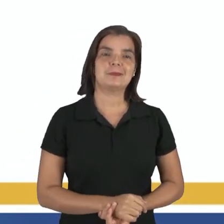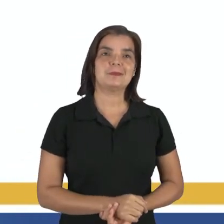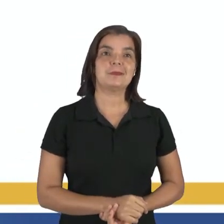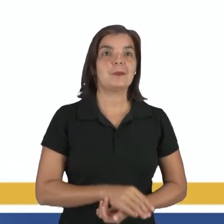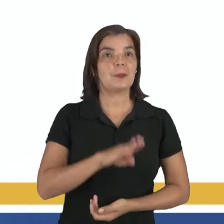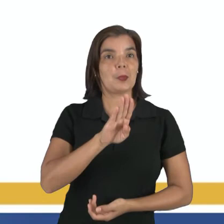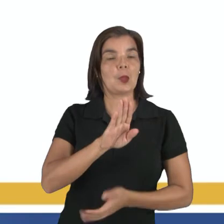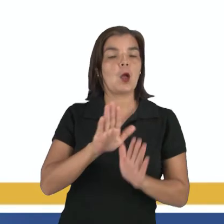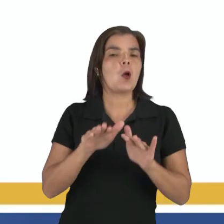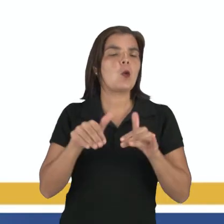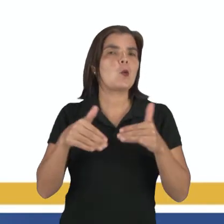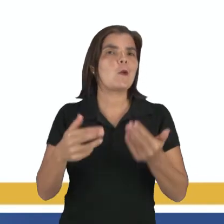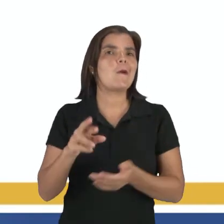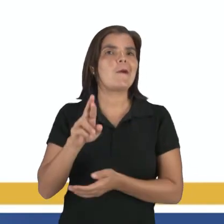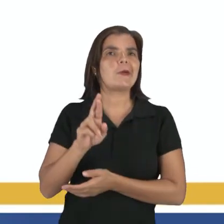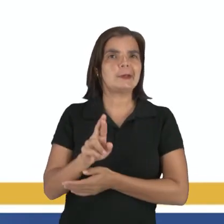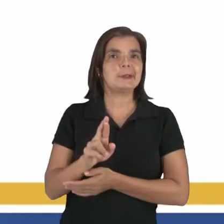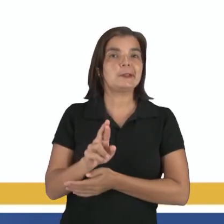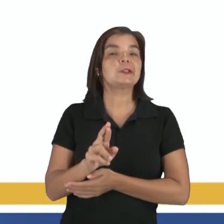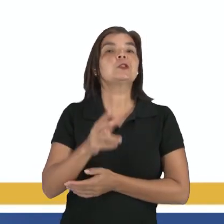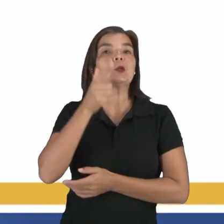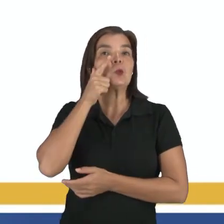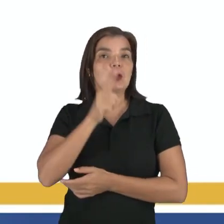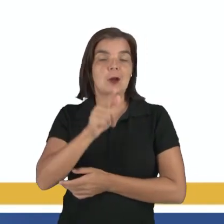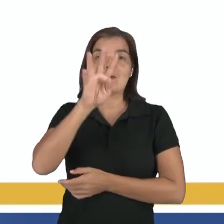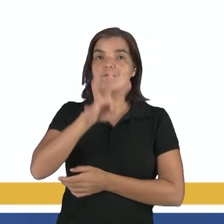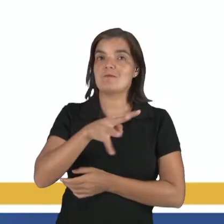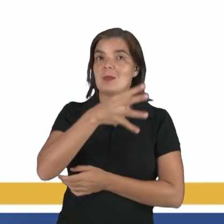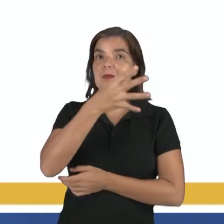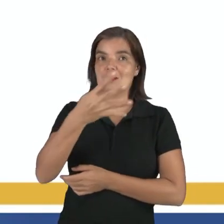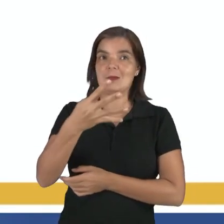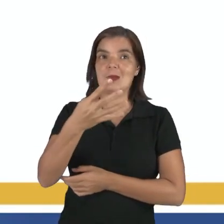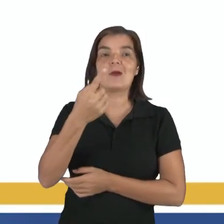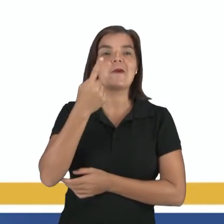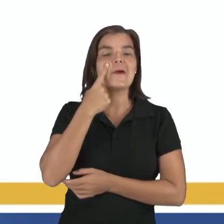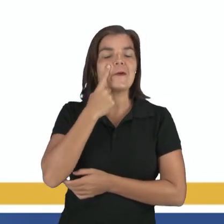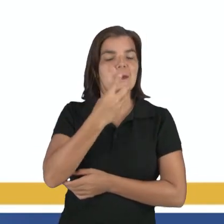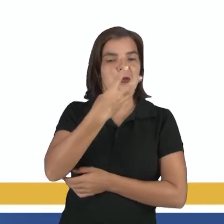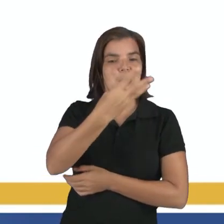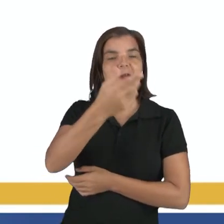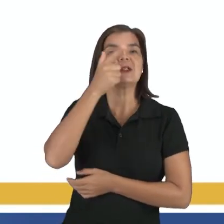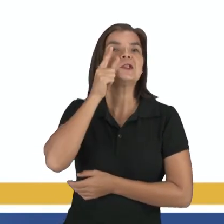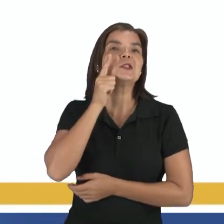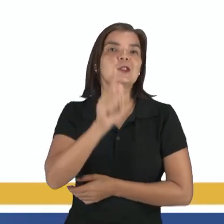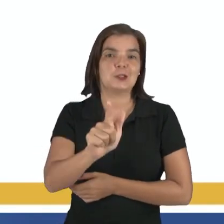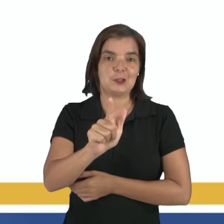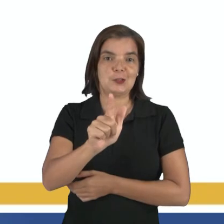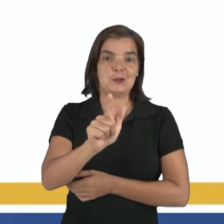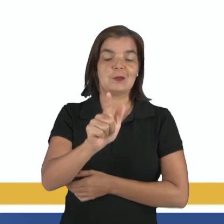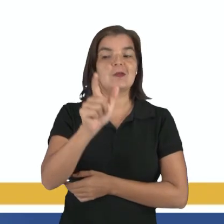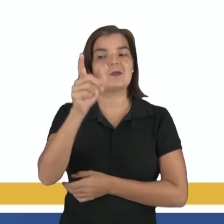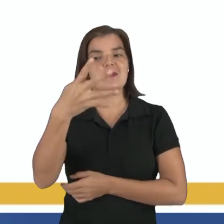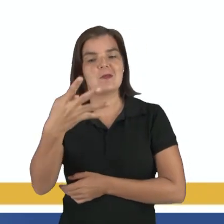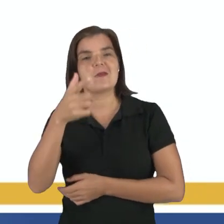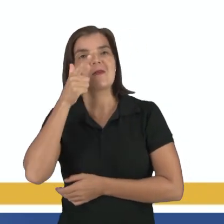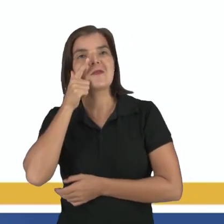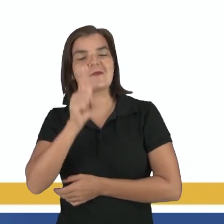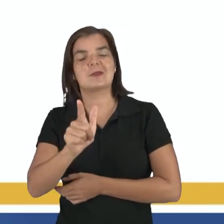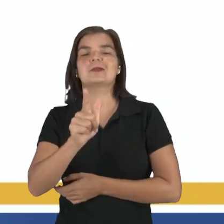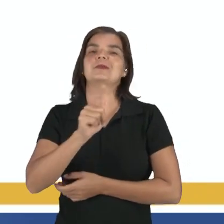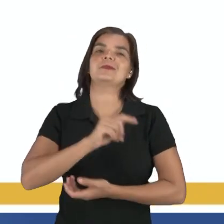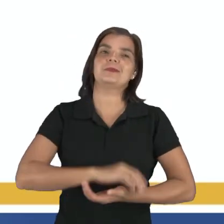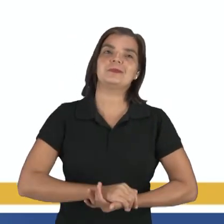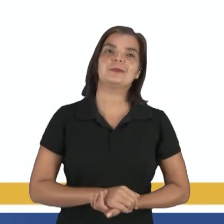e na letra b o a razão entre os prêmios da tabela acima considerando três acertadores